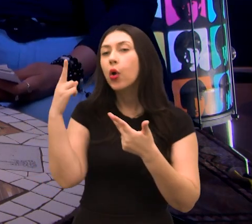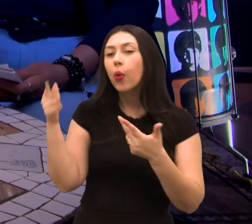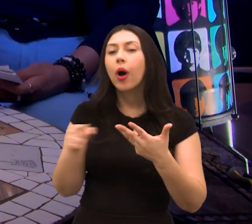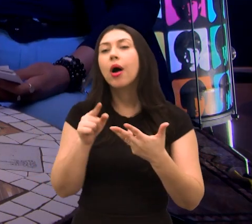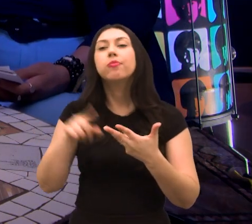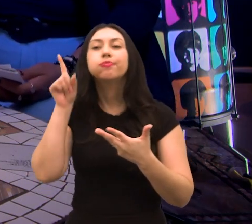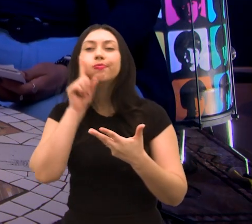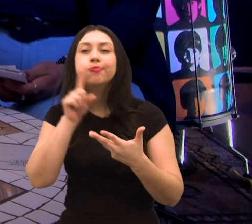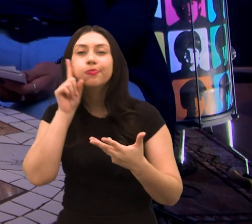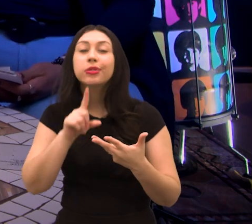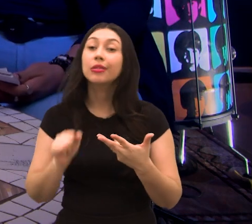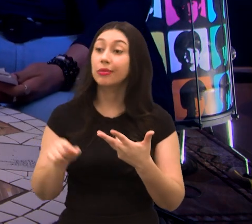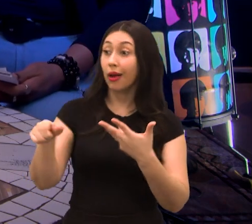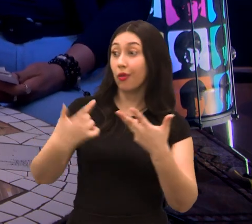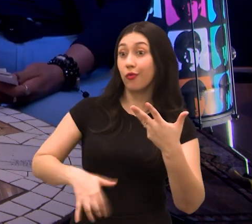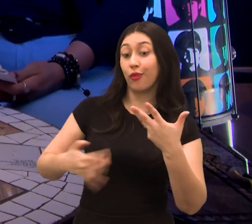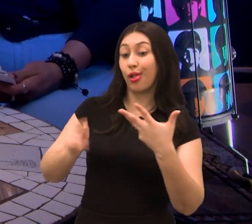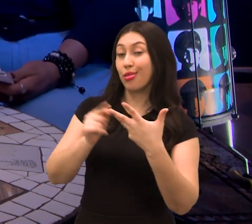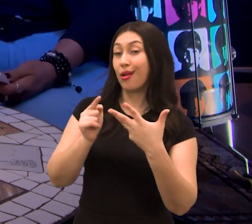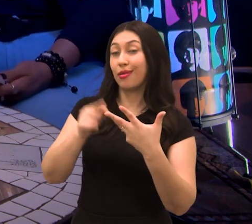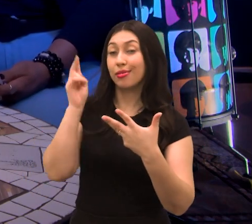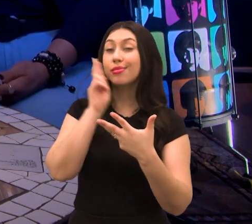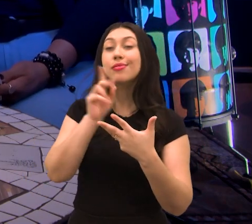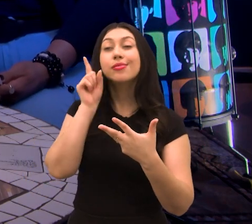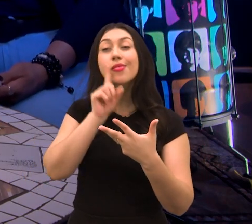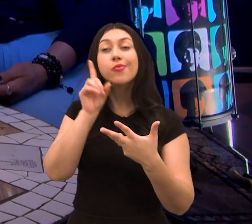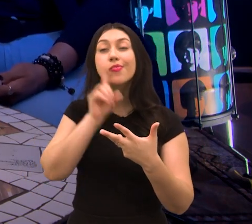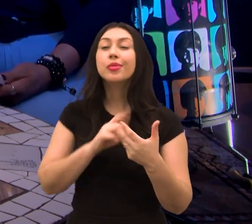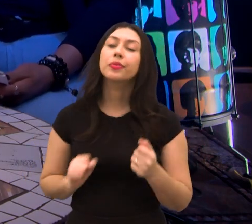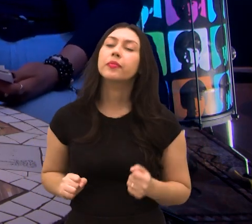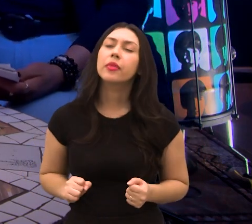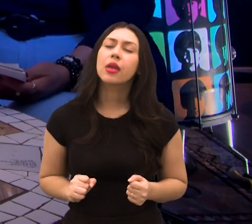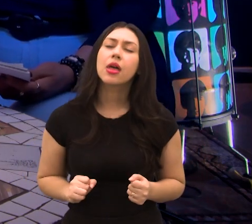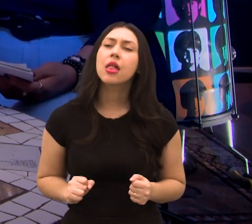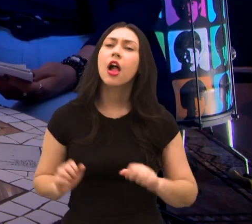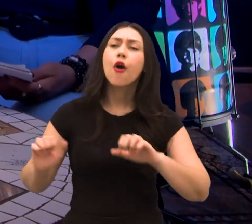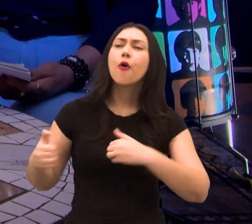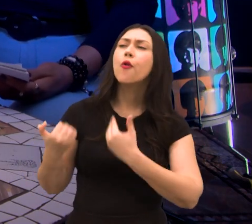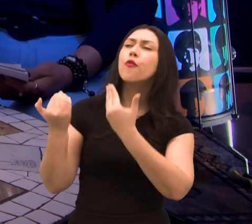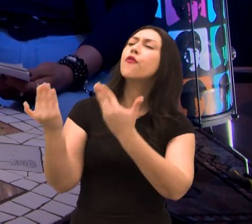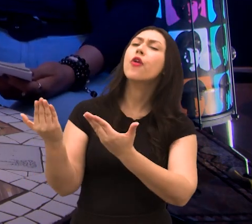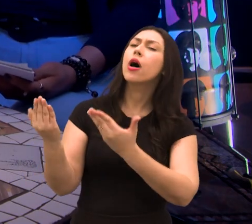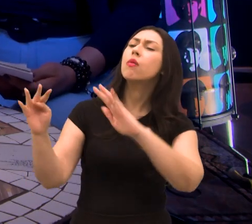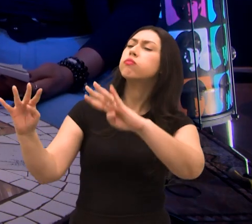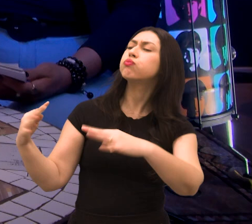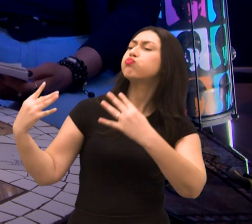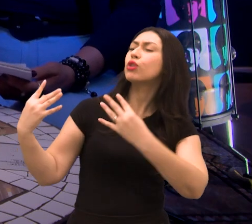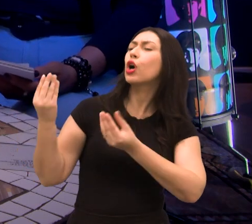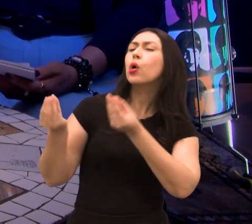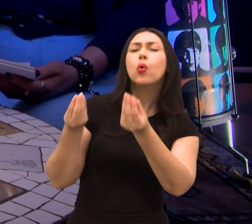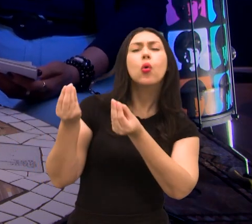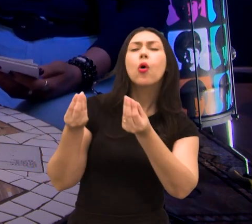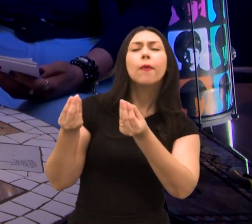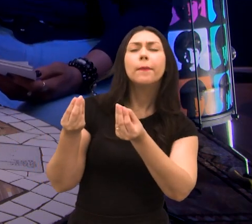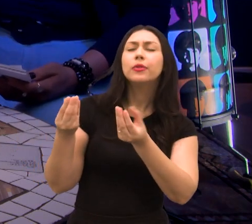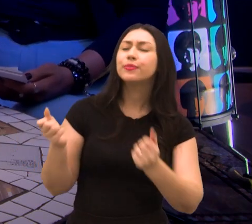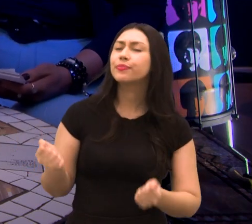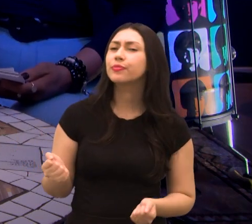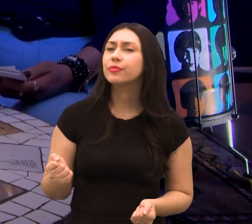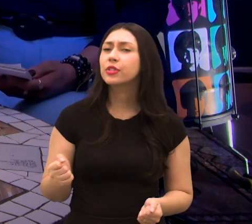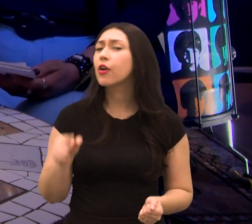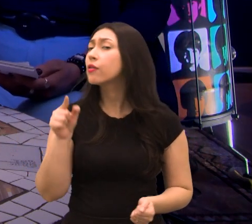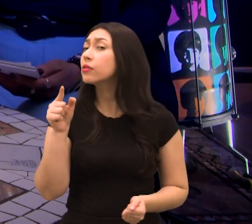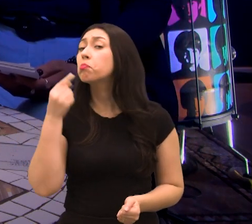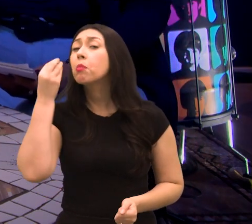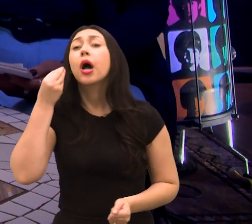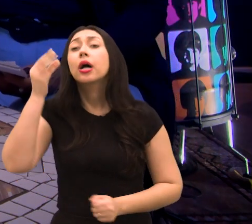França, no Uruguai, nos Estados Unidos. Esse violão veio até de lá também, dos Estados Unidos. Como é que o público internacional reagiu à sua música,